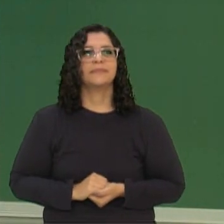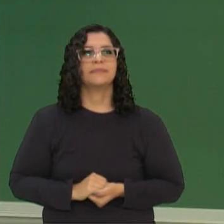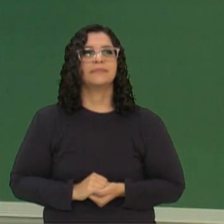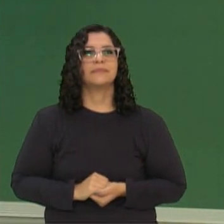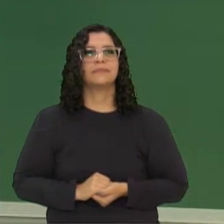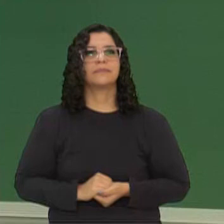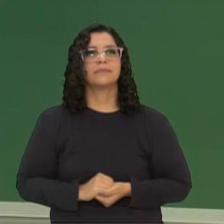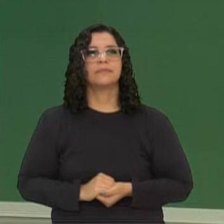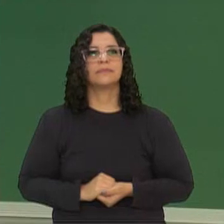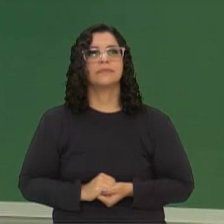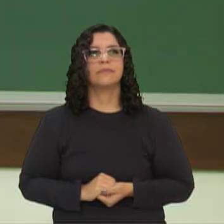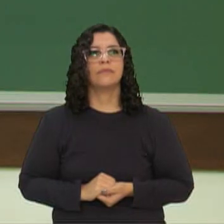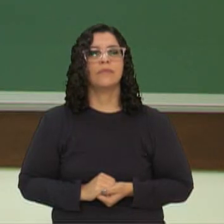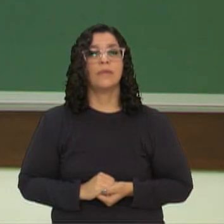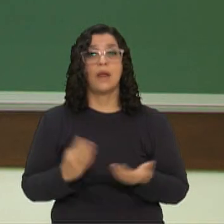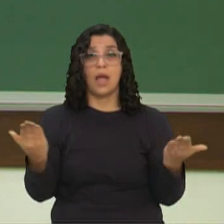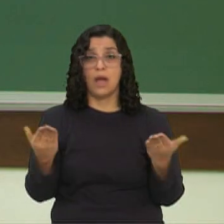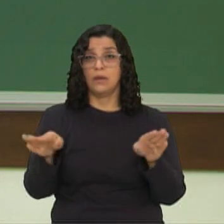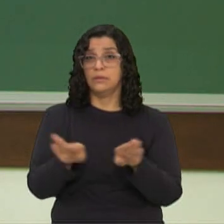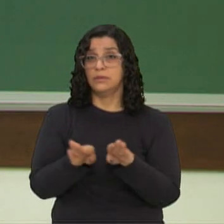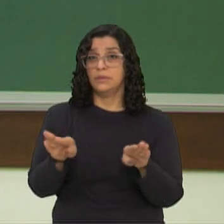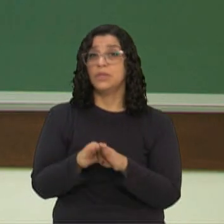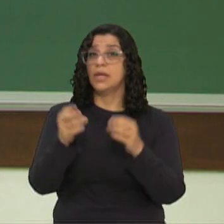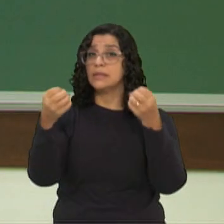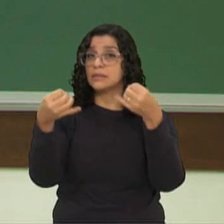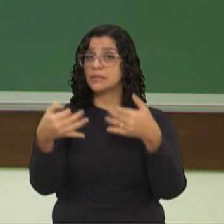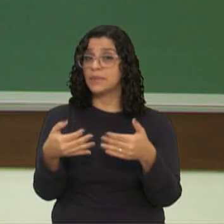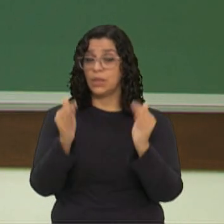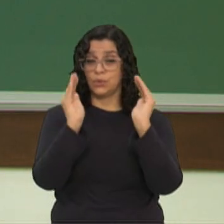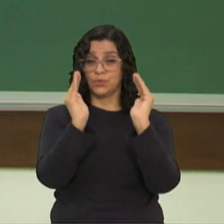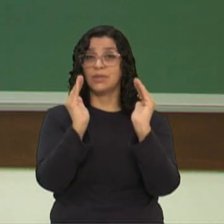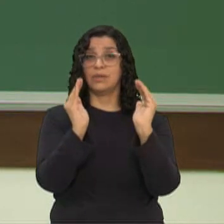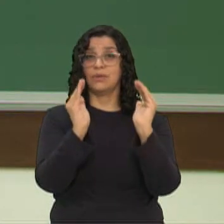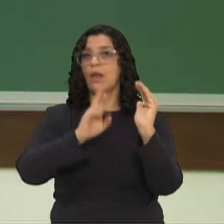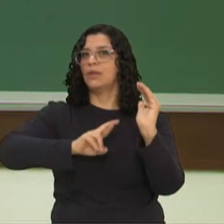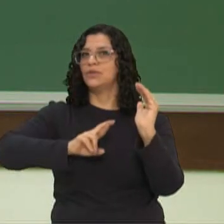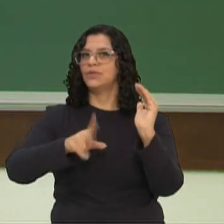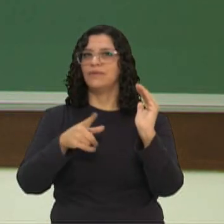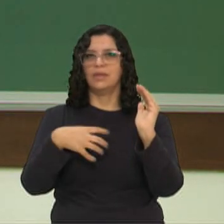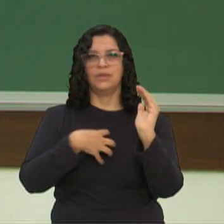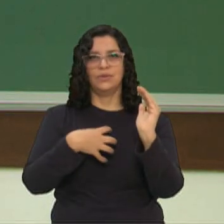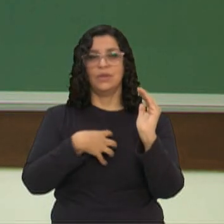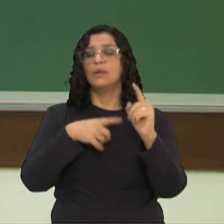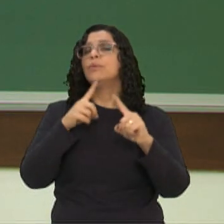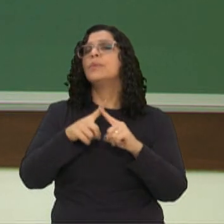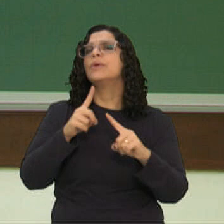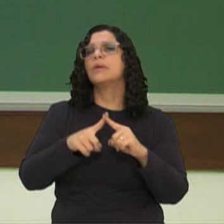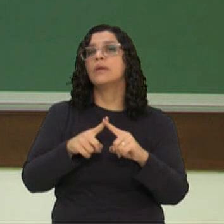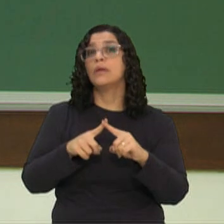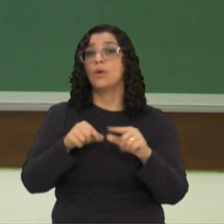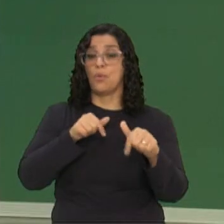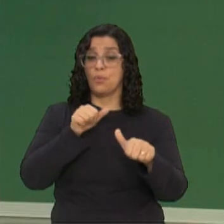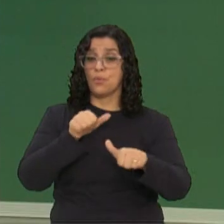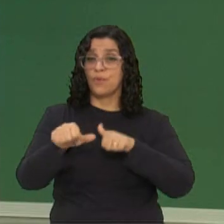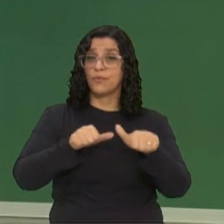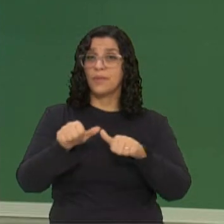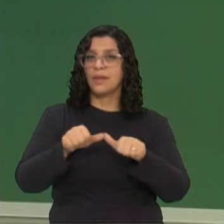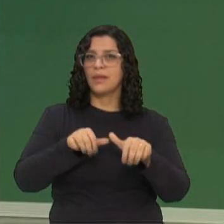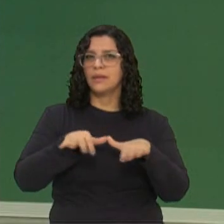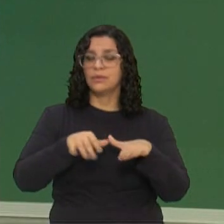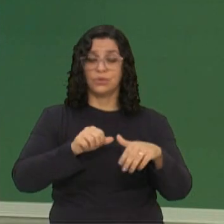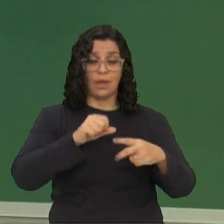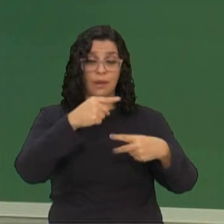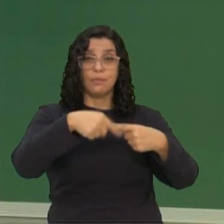E no gerador, né, já comentei, no gerador é diferente a concepção, porque o movimento da bobina é